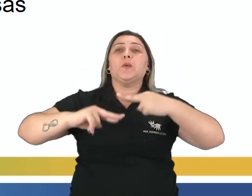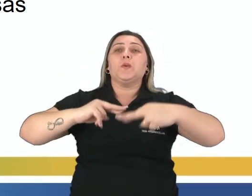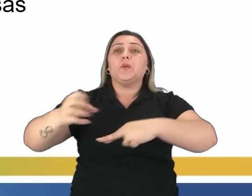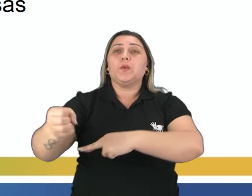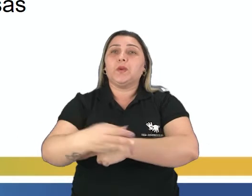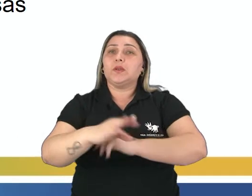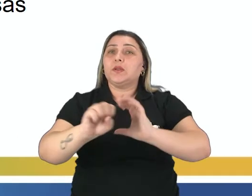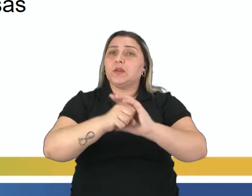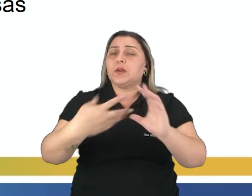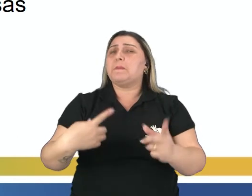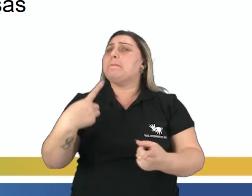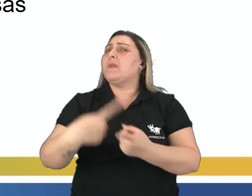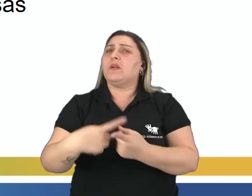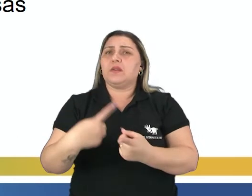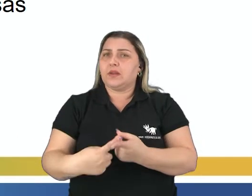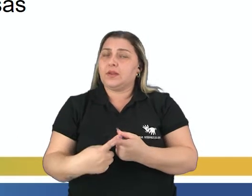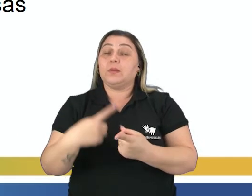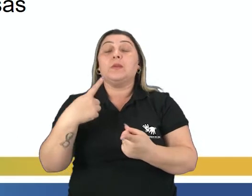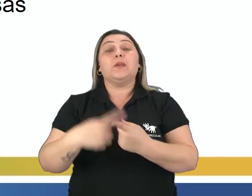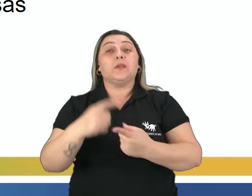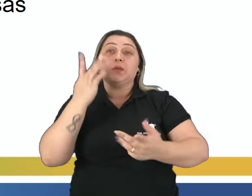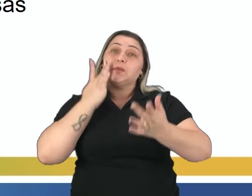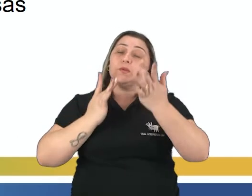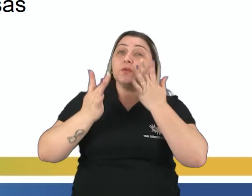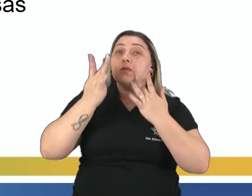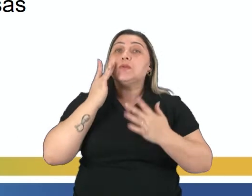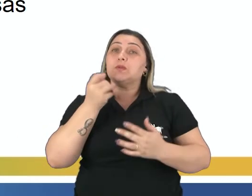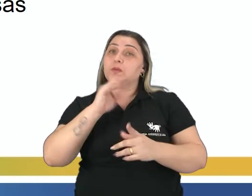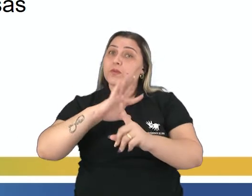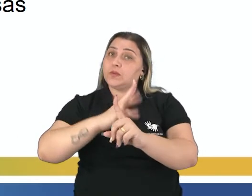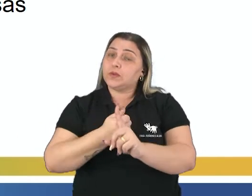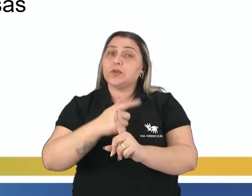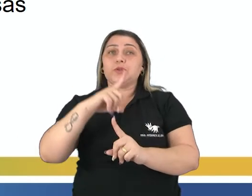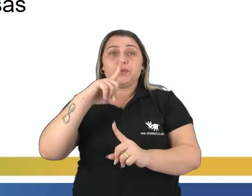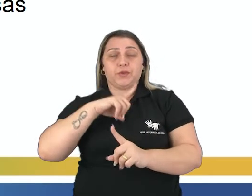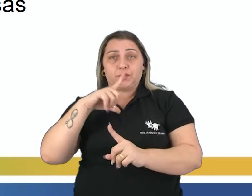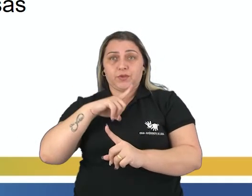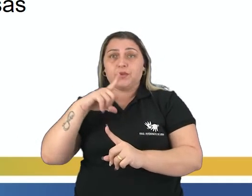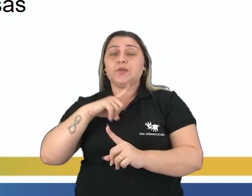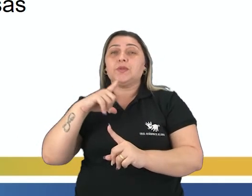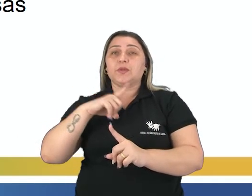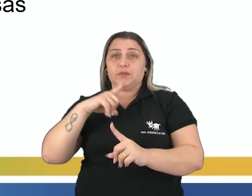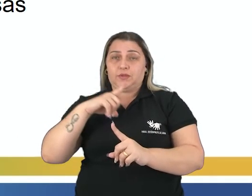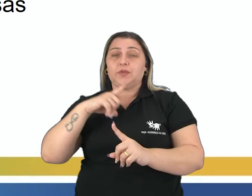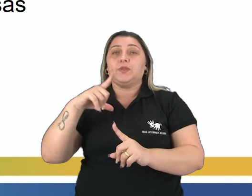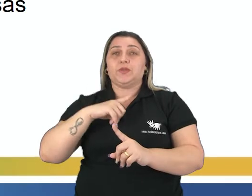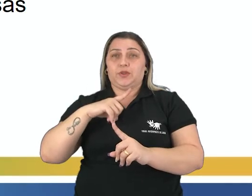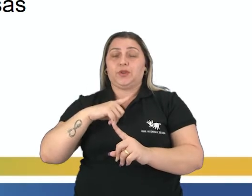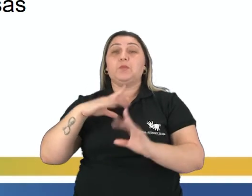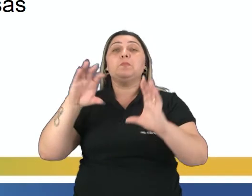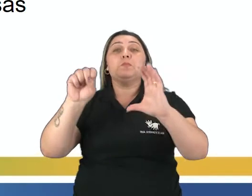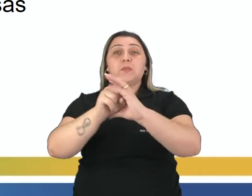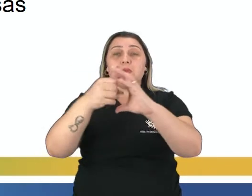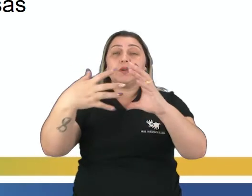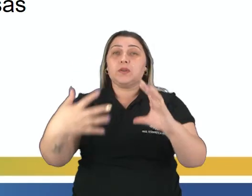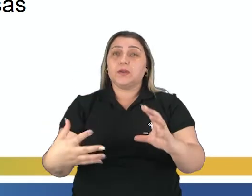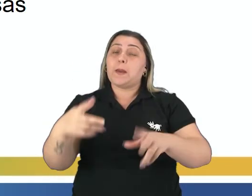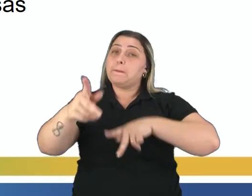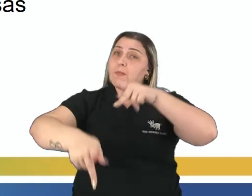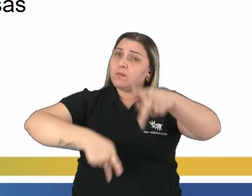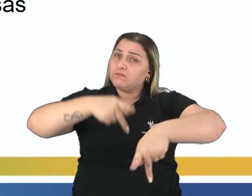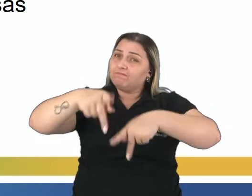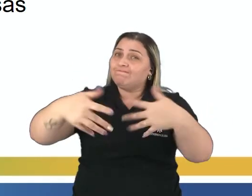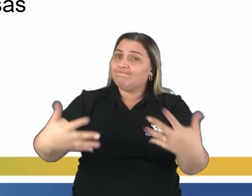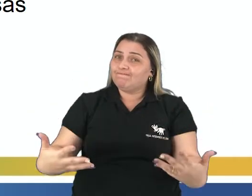as características. Por quê? Porque o teatro da comédia dell'arte, ele tinha um caráter,